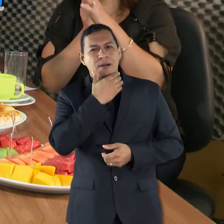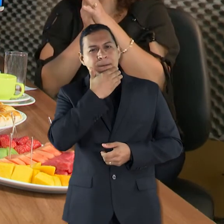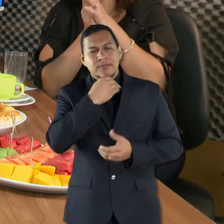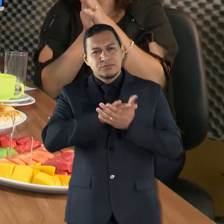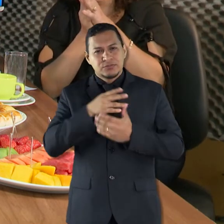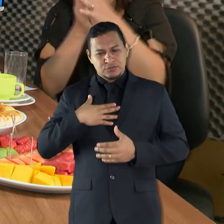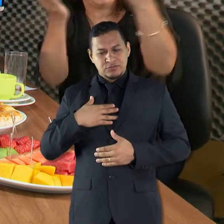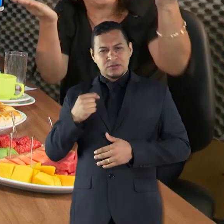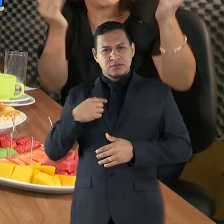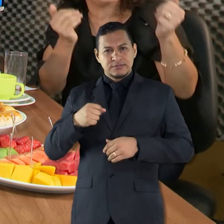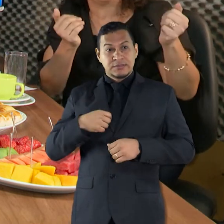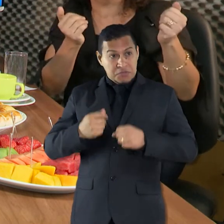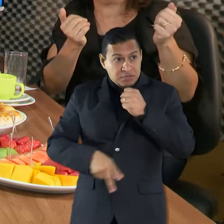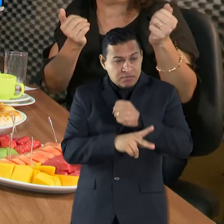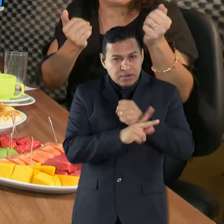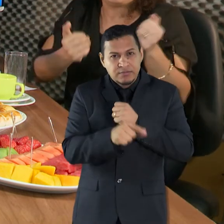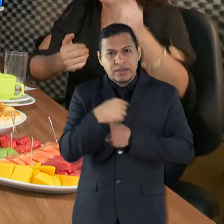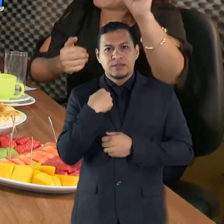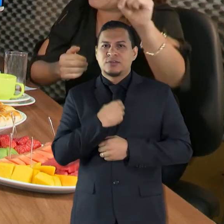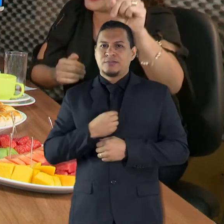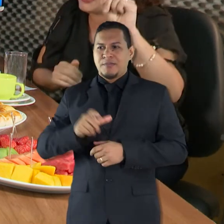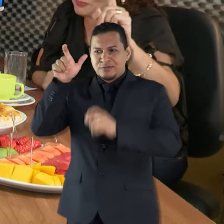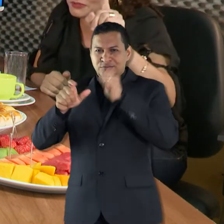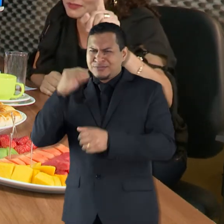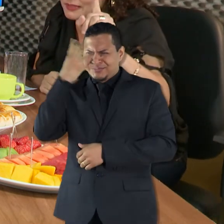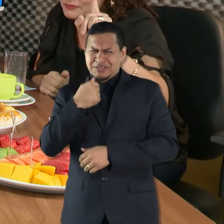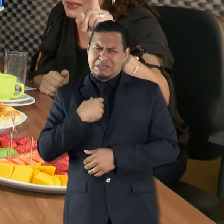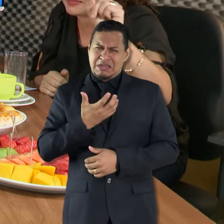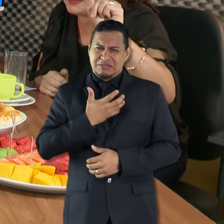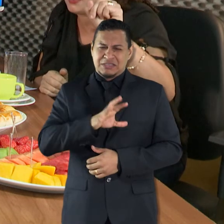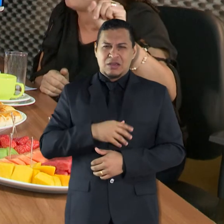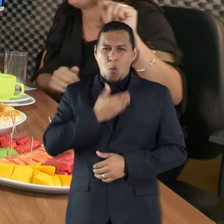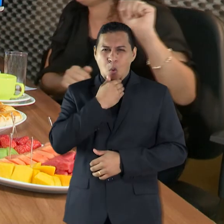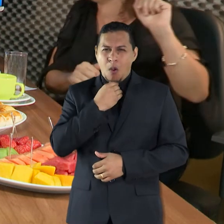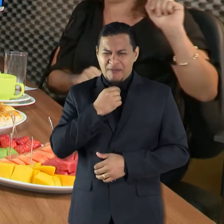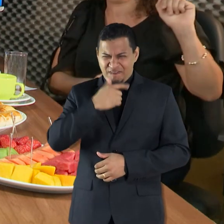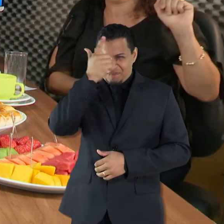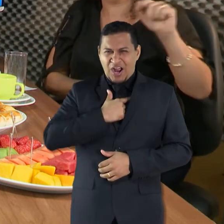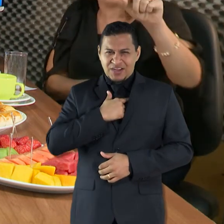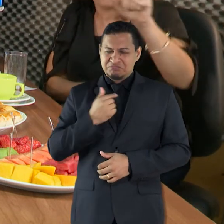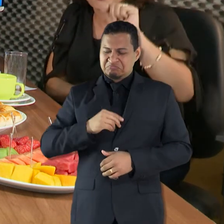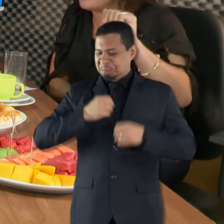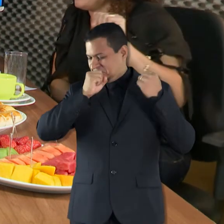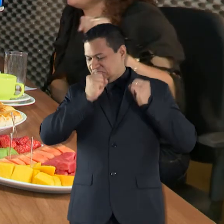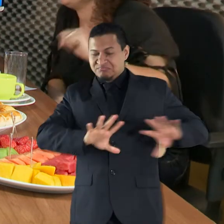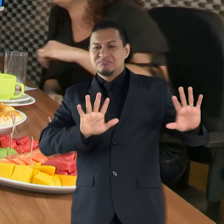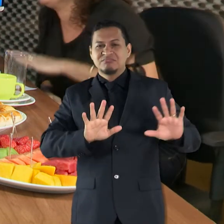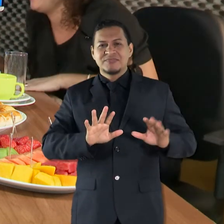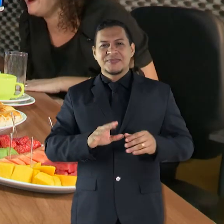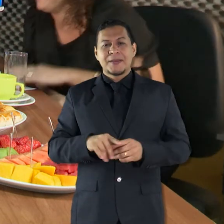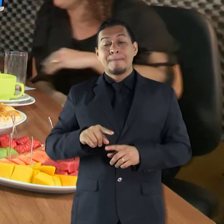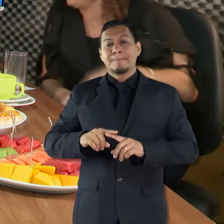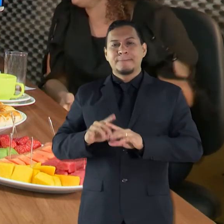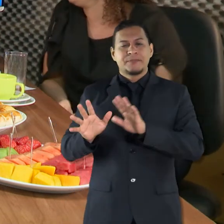aí, aprende aí, ó, e me empresta também, ó. Mas pra gente bonita, tá? Não quero saber de homem feio, não, viu? Se for feio, eu não aceito, não.